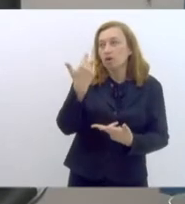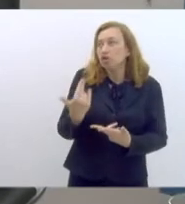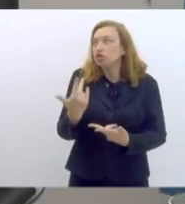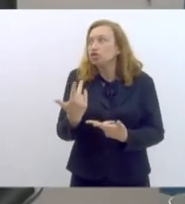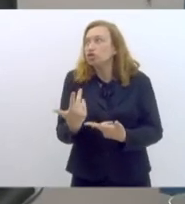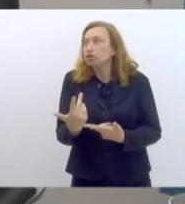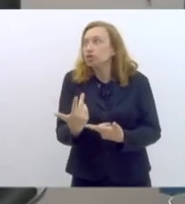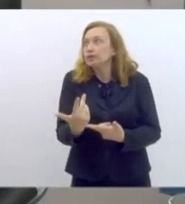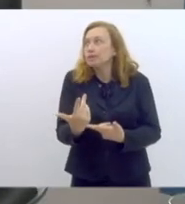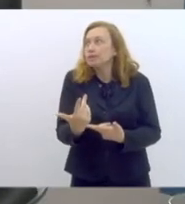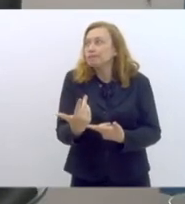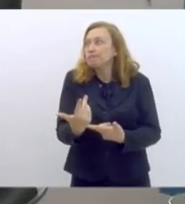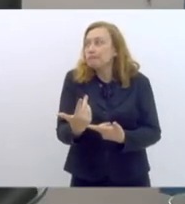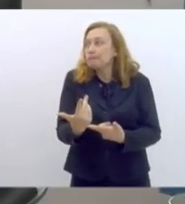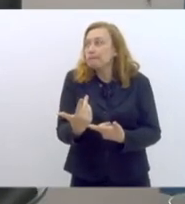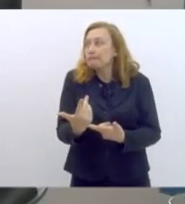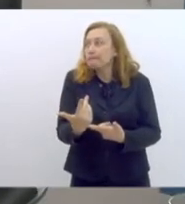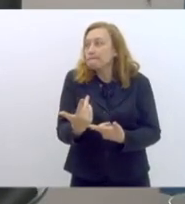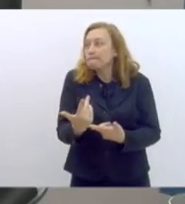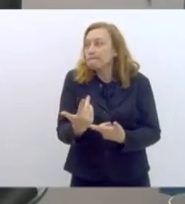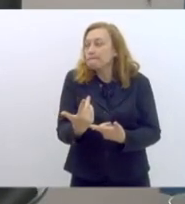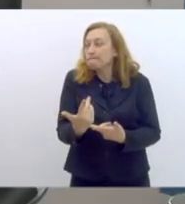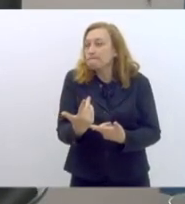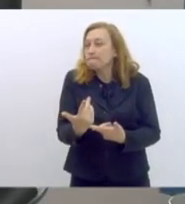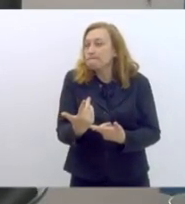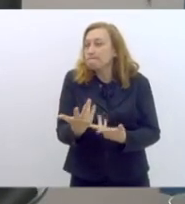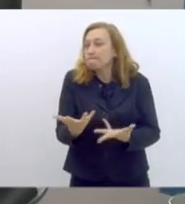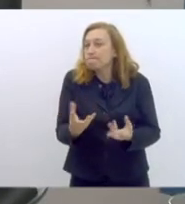de como é que chama?